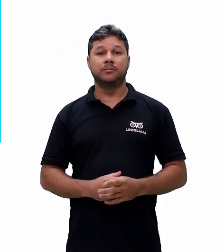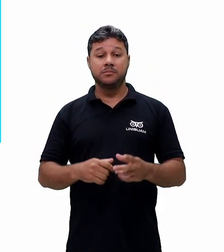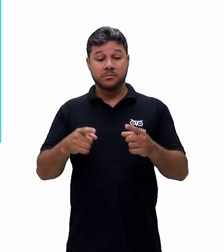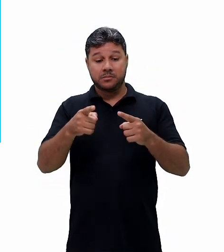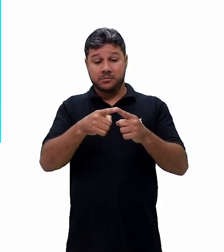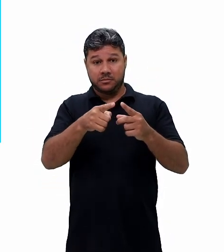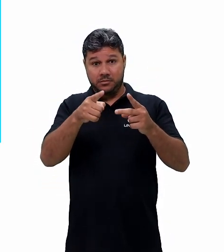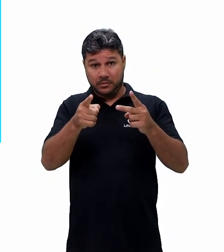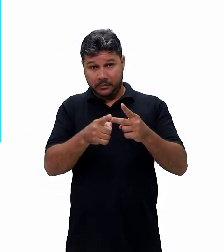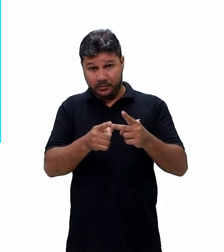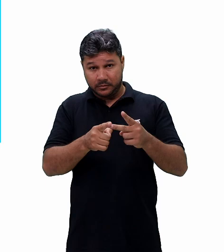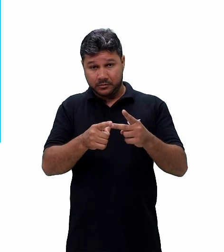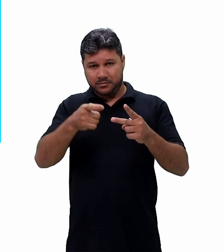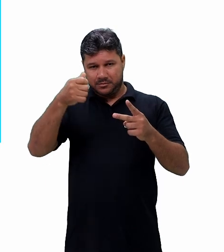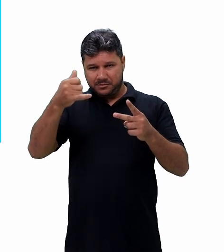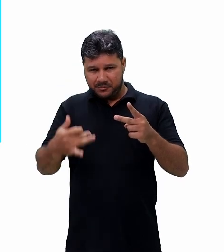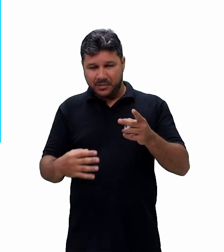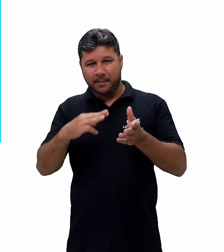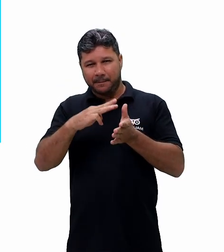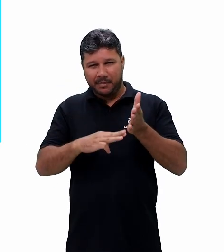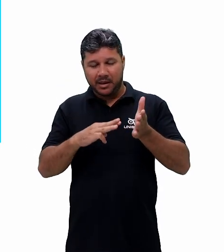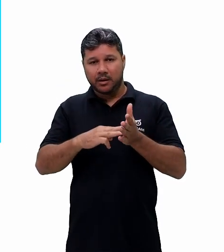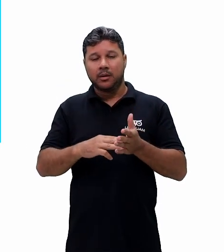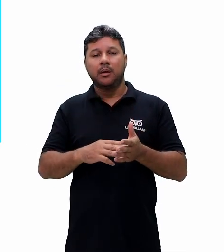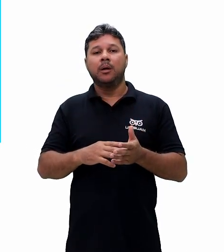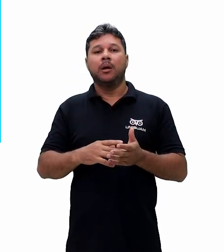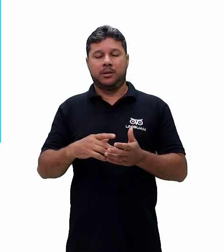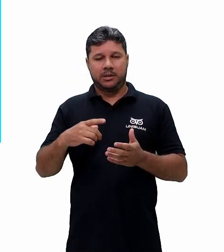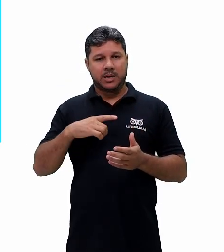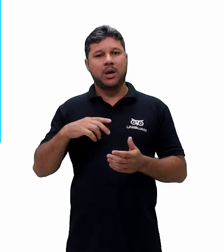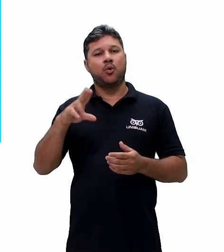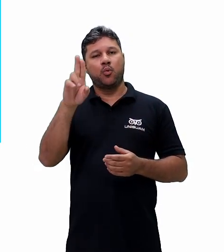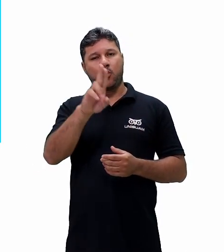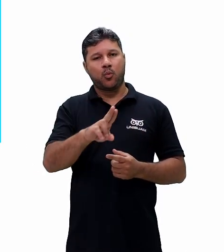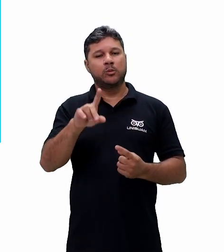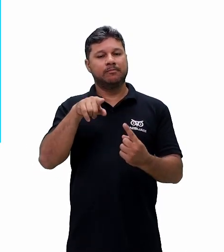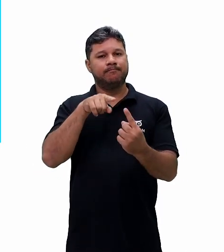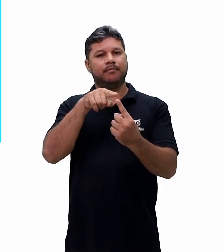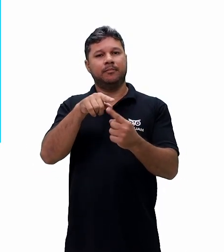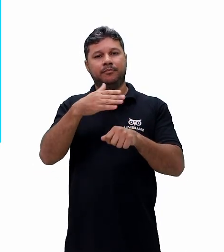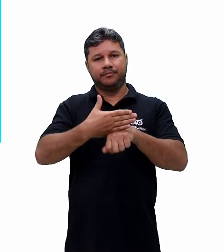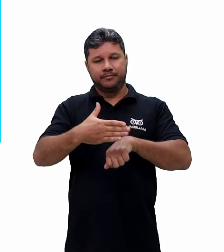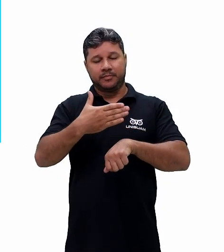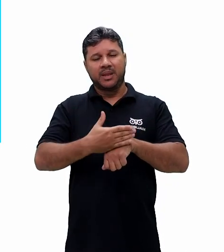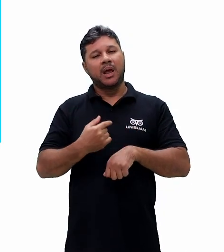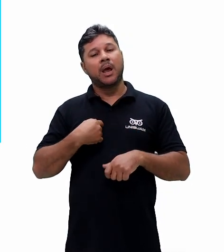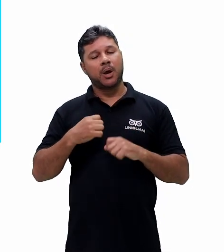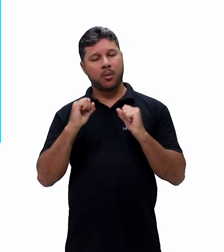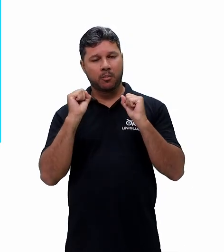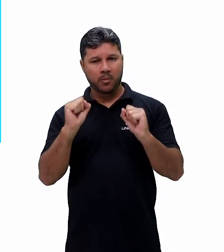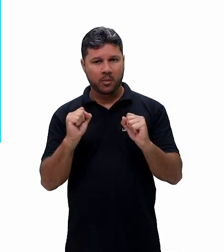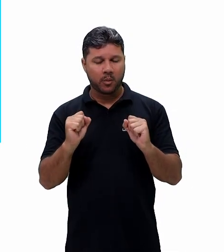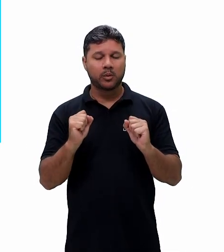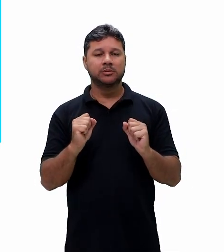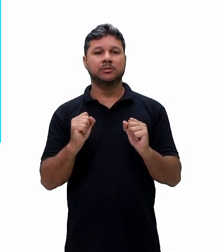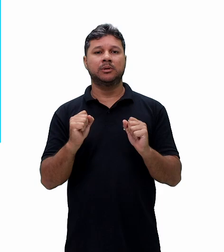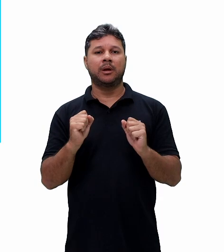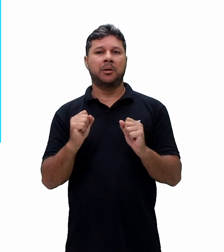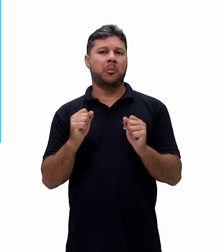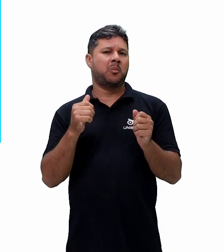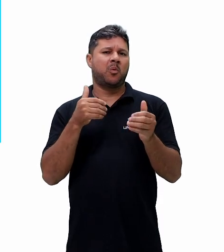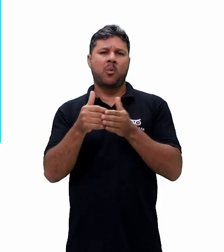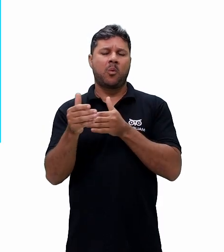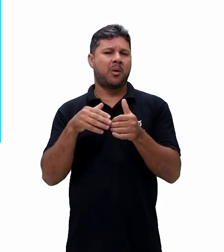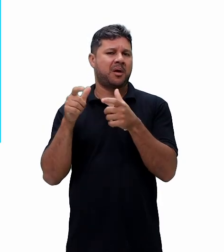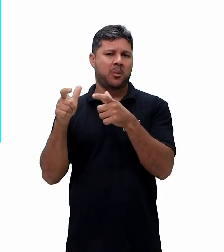Esses dois métodos possuem uma alta aplicabilidade prática, ou seja, eu posso